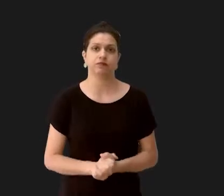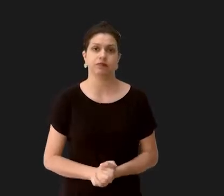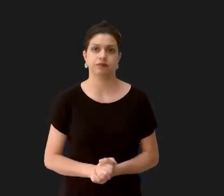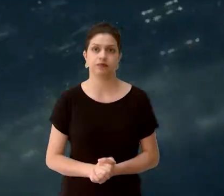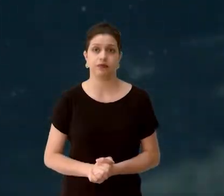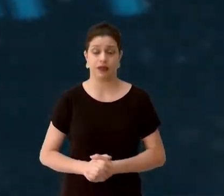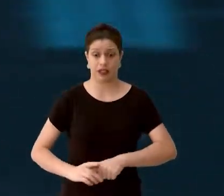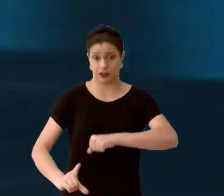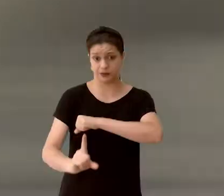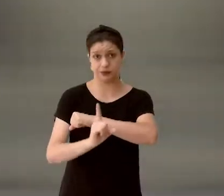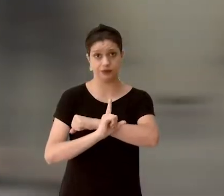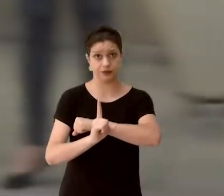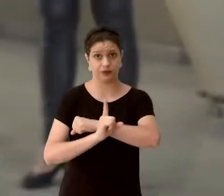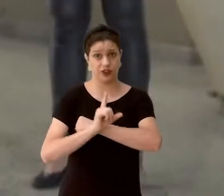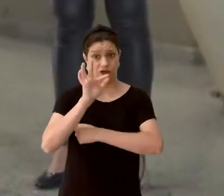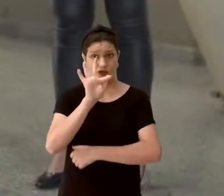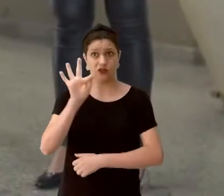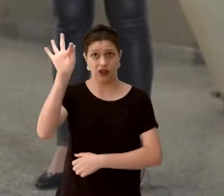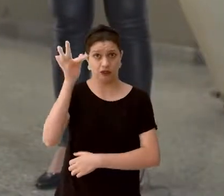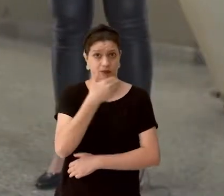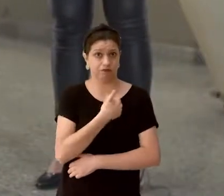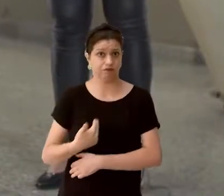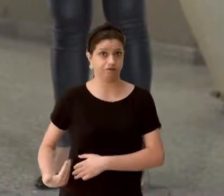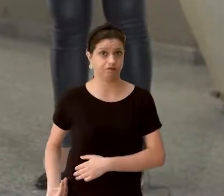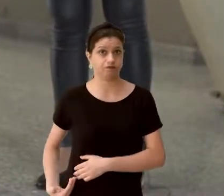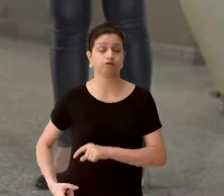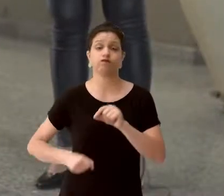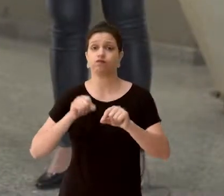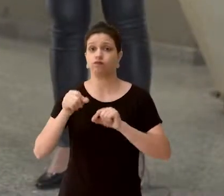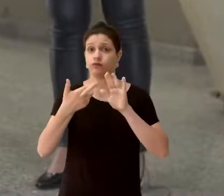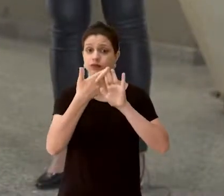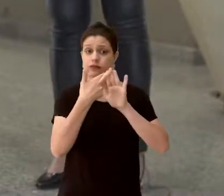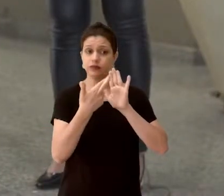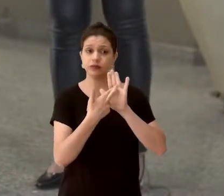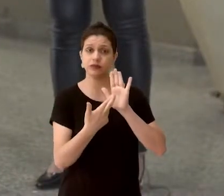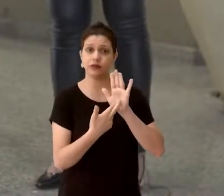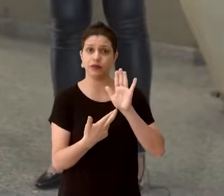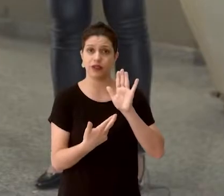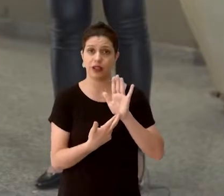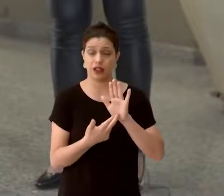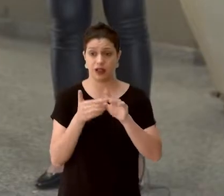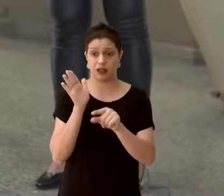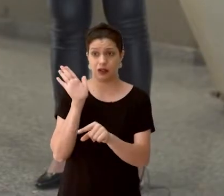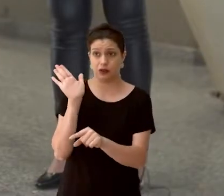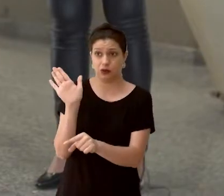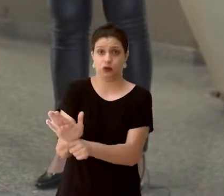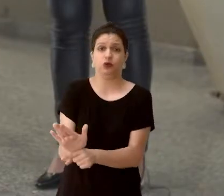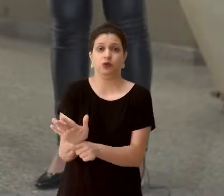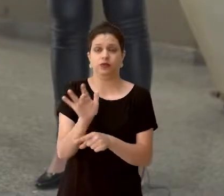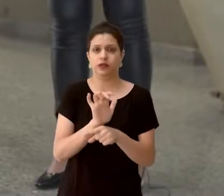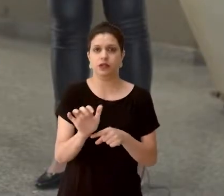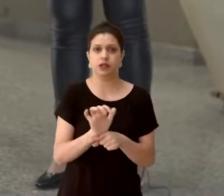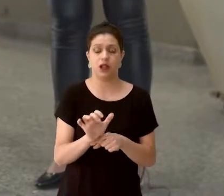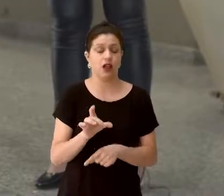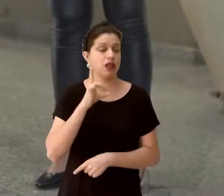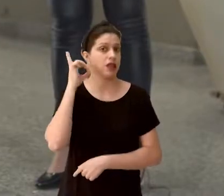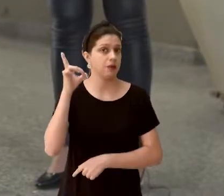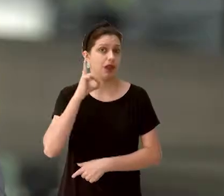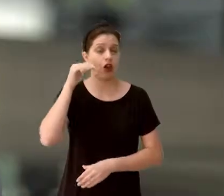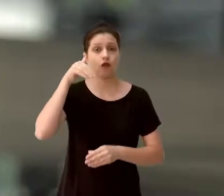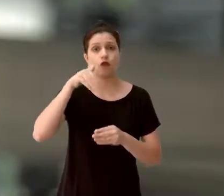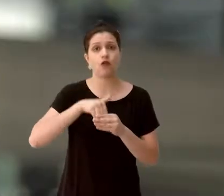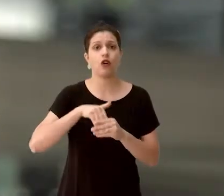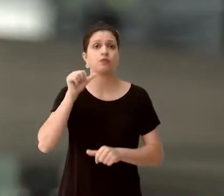mas muito mesmo. Para atender a uma determinação federal que estabeleceu regras para o socorro aos